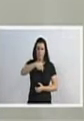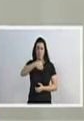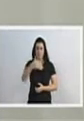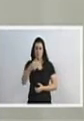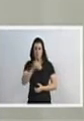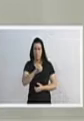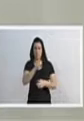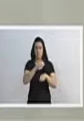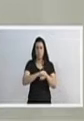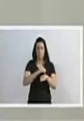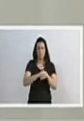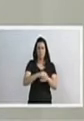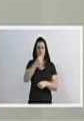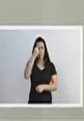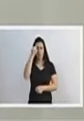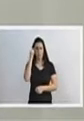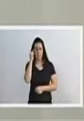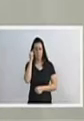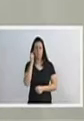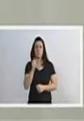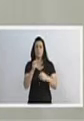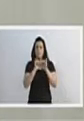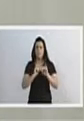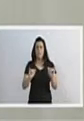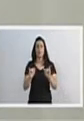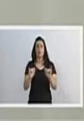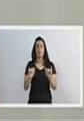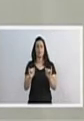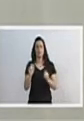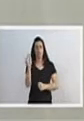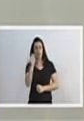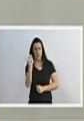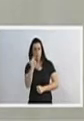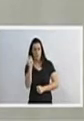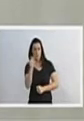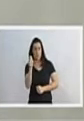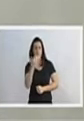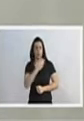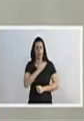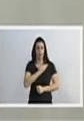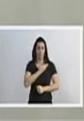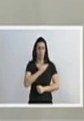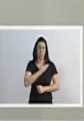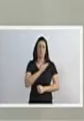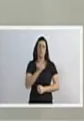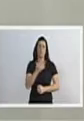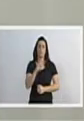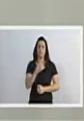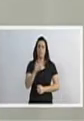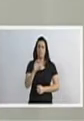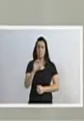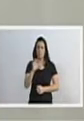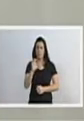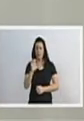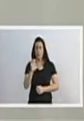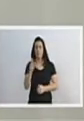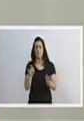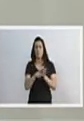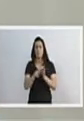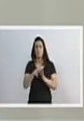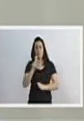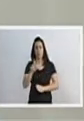6.710, de autoria do vereador Jefferson Forest, que declara de utilidade pública a Associação Amigos do Beck. A ordem do